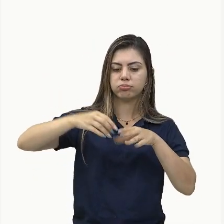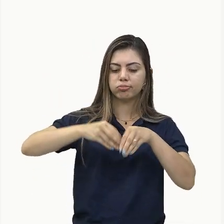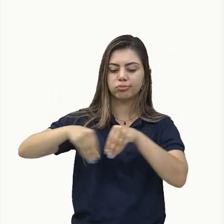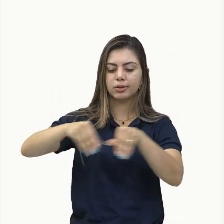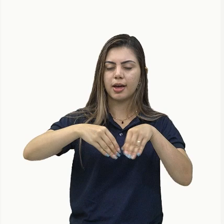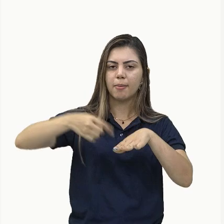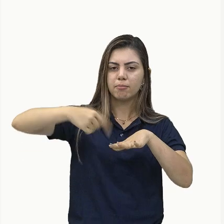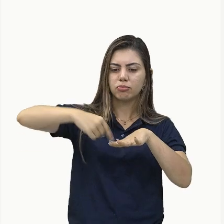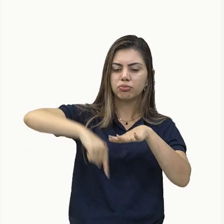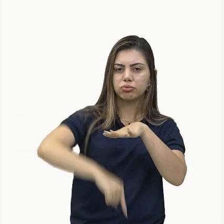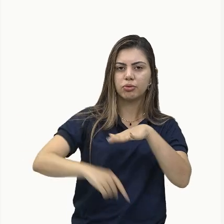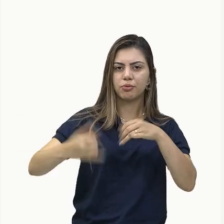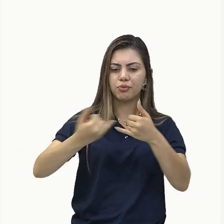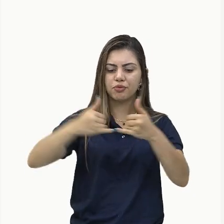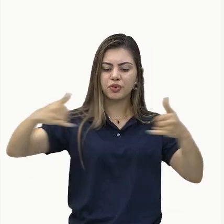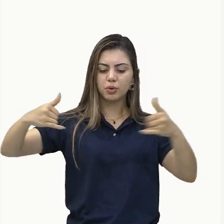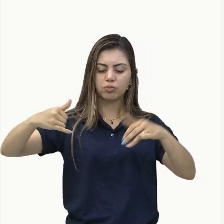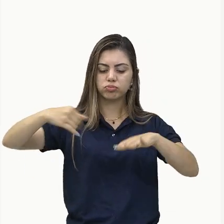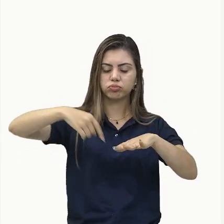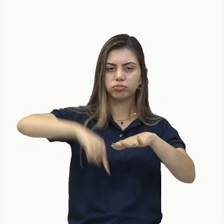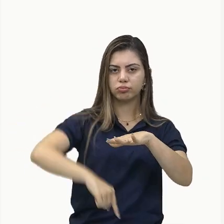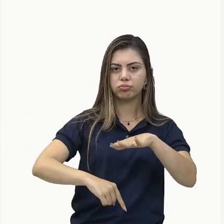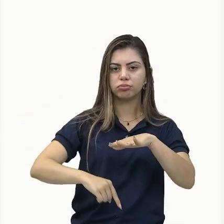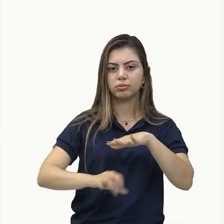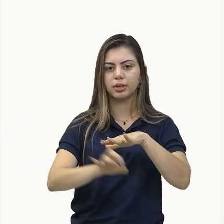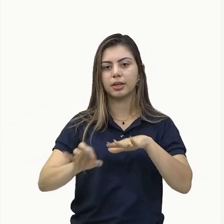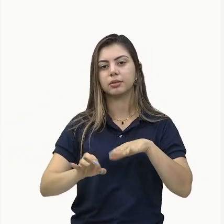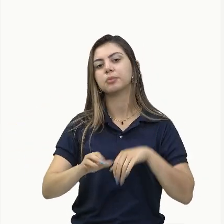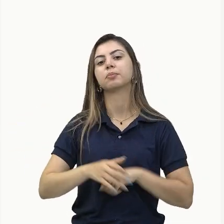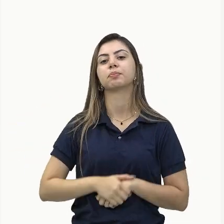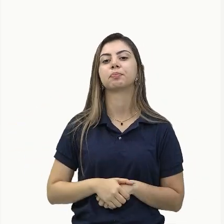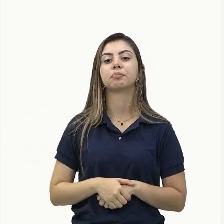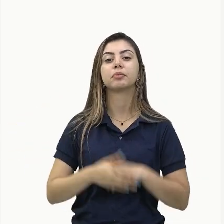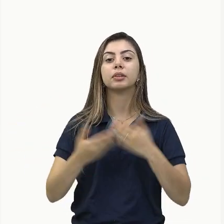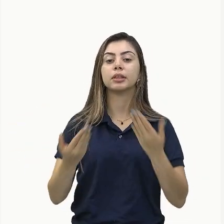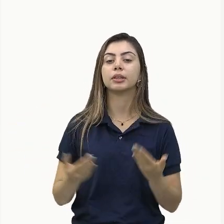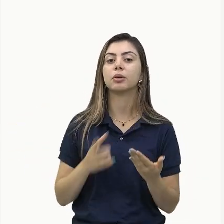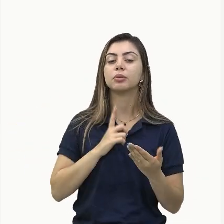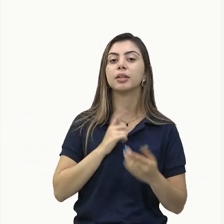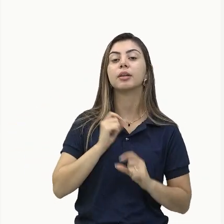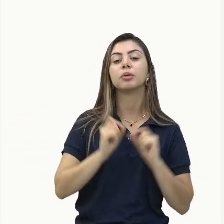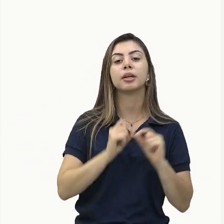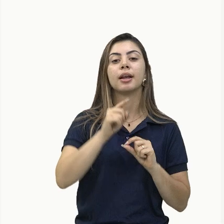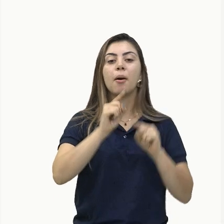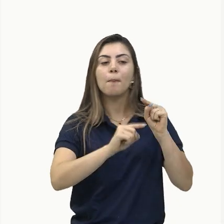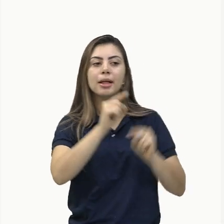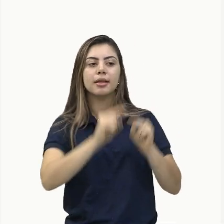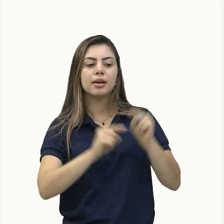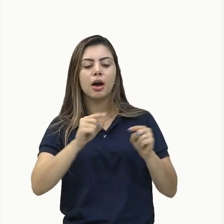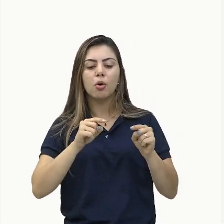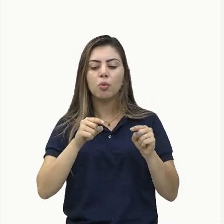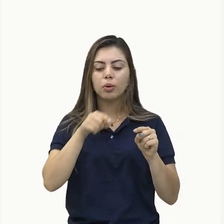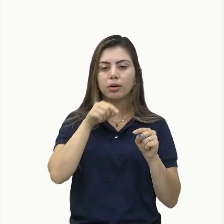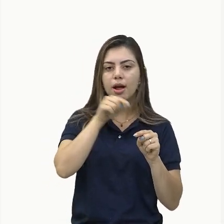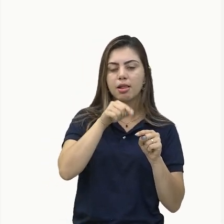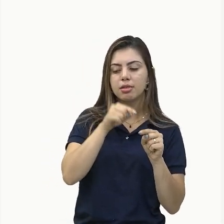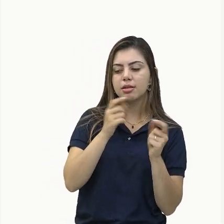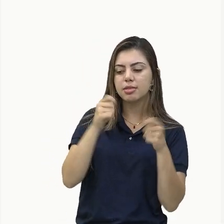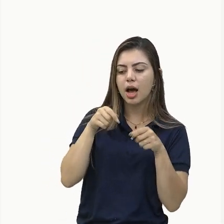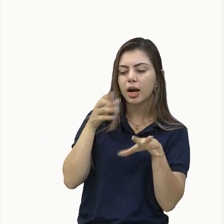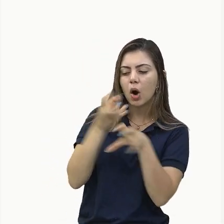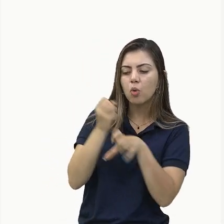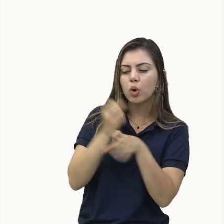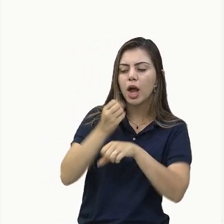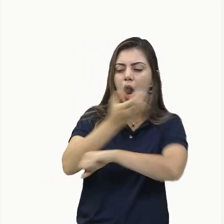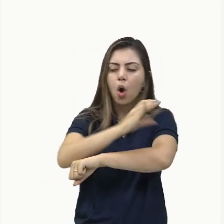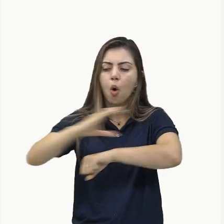o amperímetro? É um aparelho que irá medir a intensidade da corrente elétrica. Por isso que eu tenho o